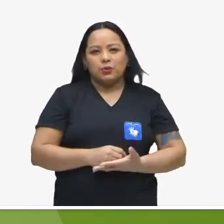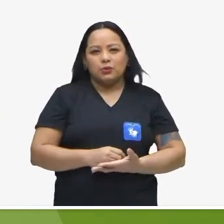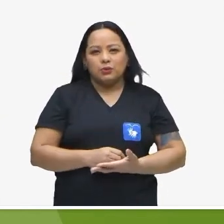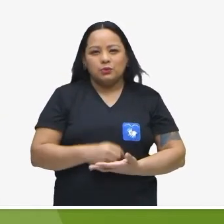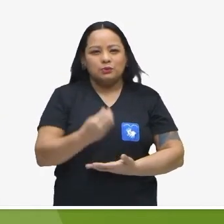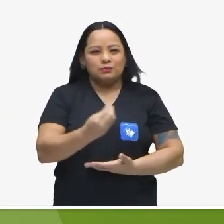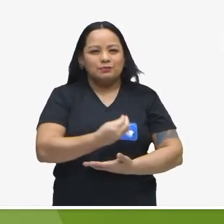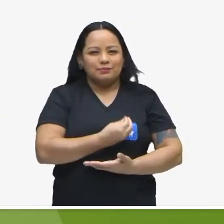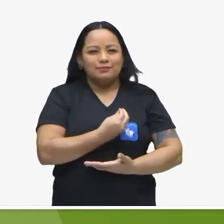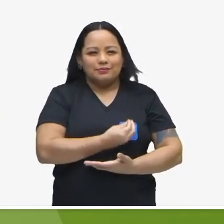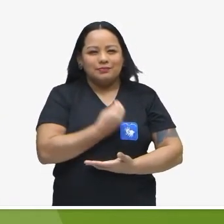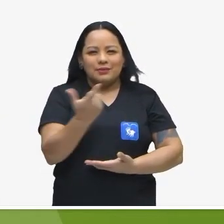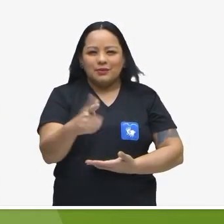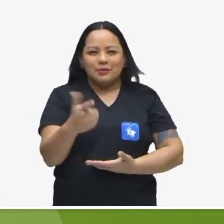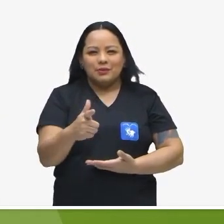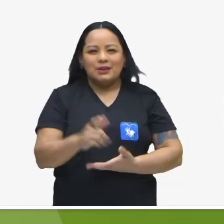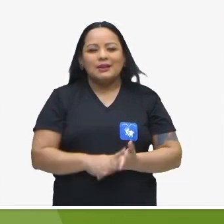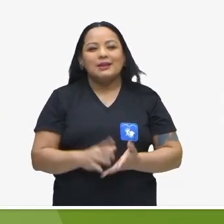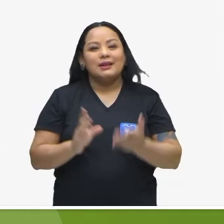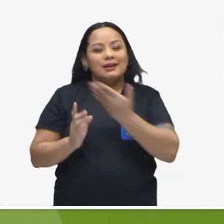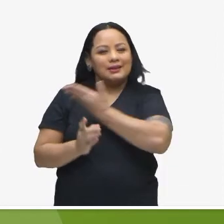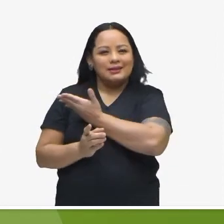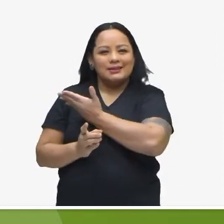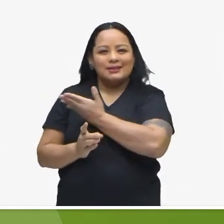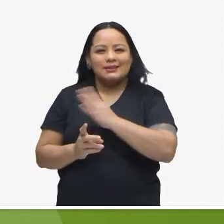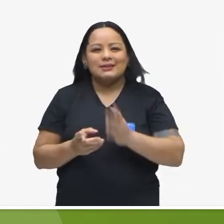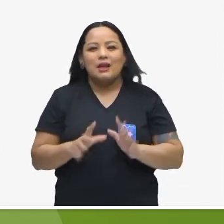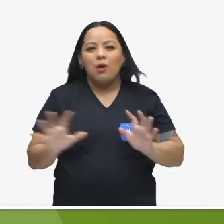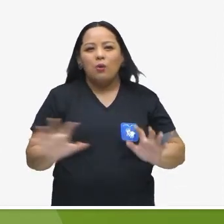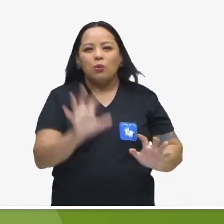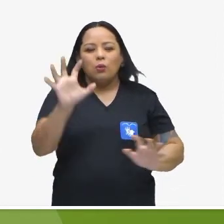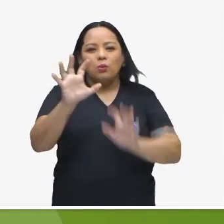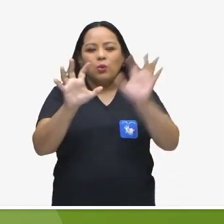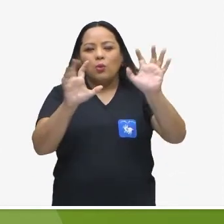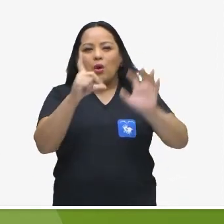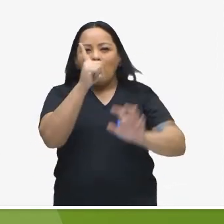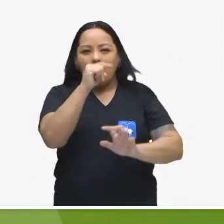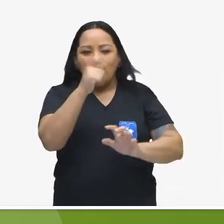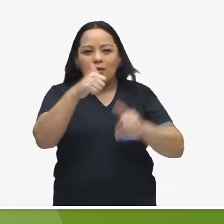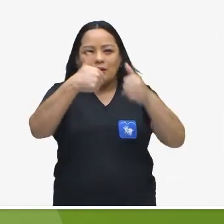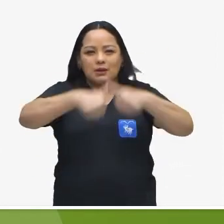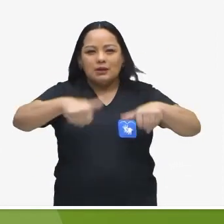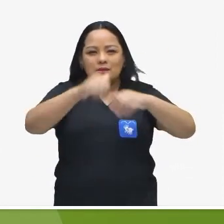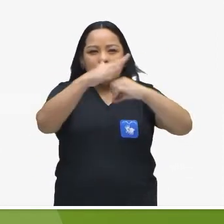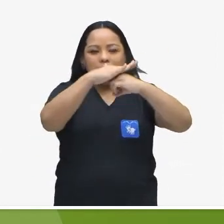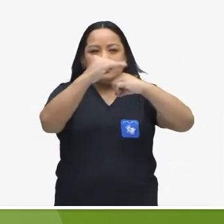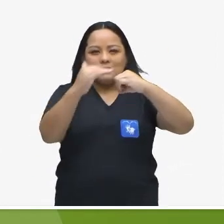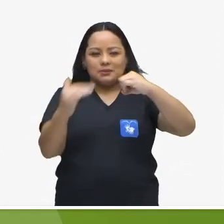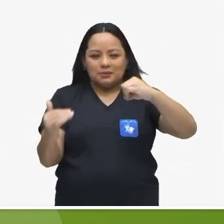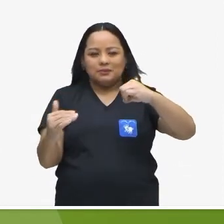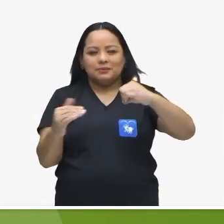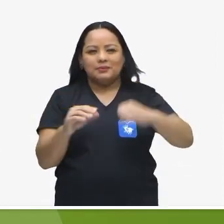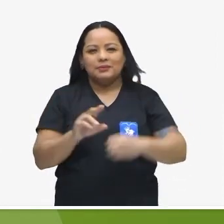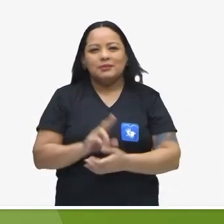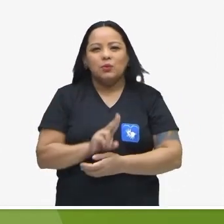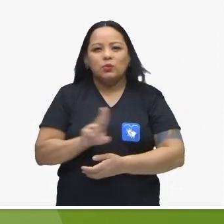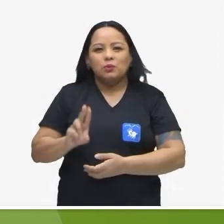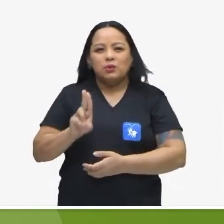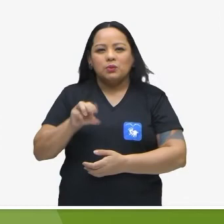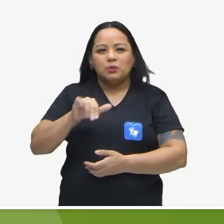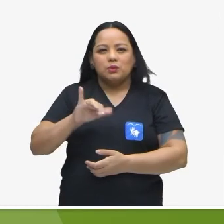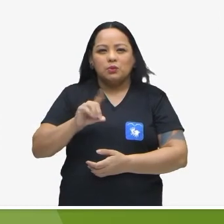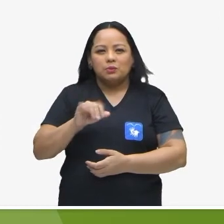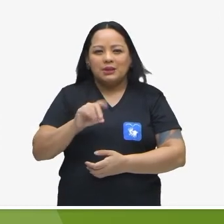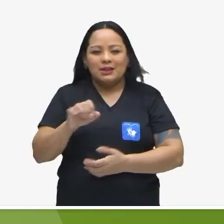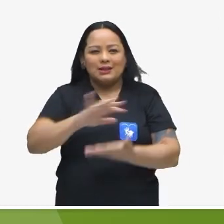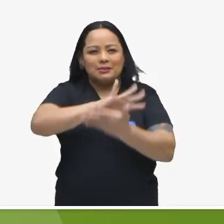a umidade. A umidade é o vapor de água presente na atmosfera que exerce pressão